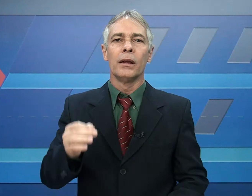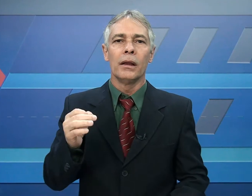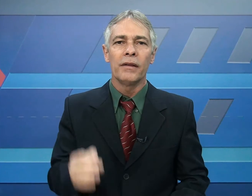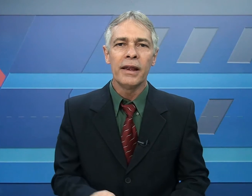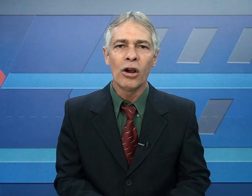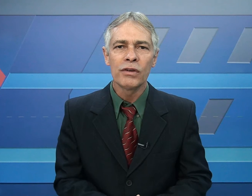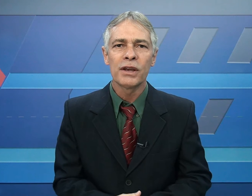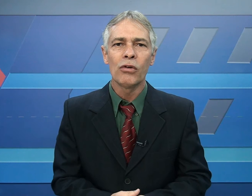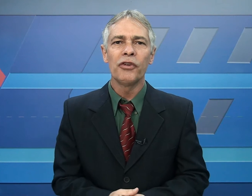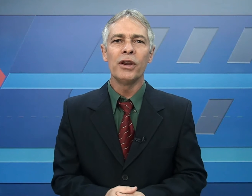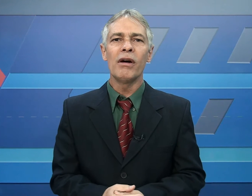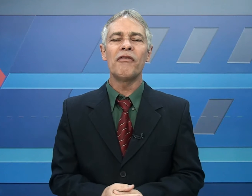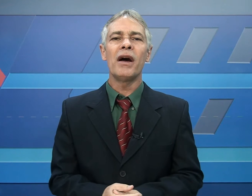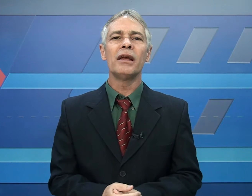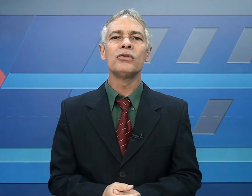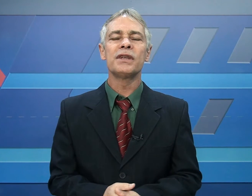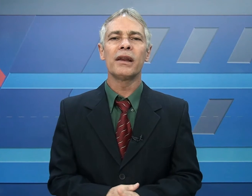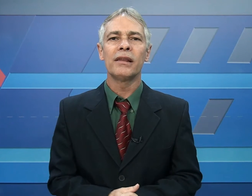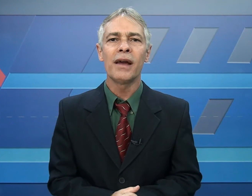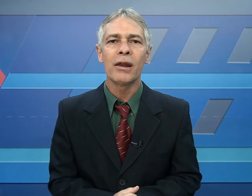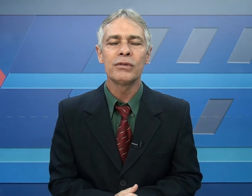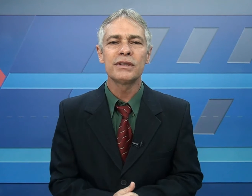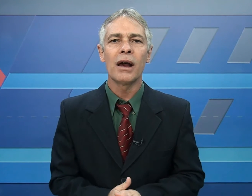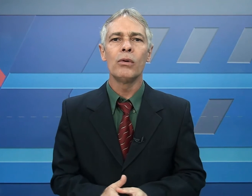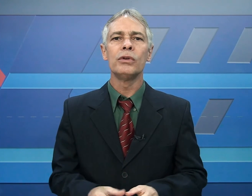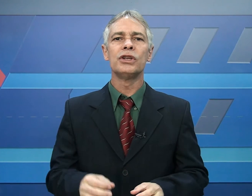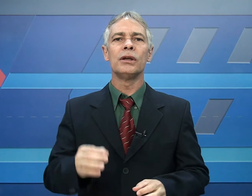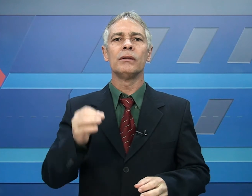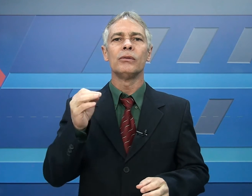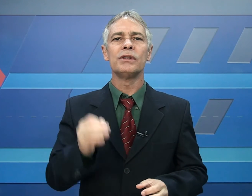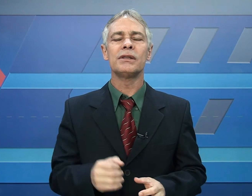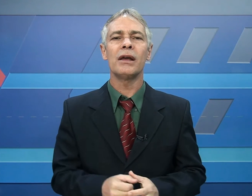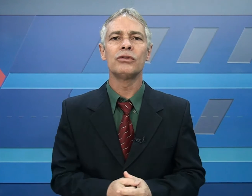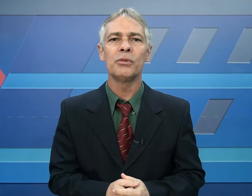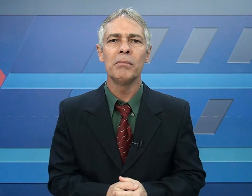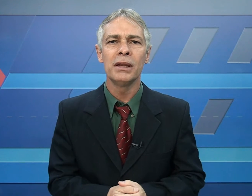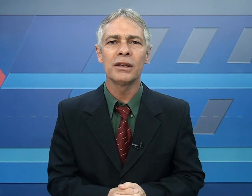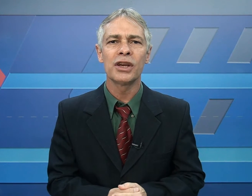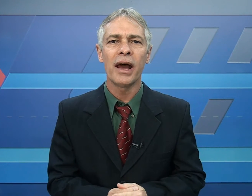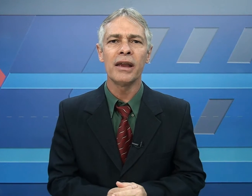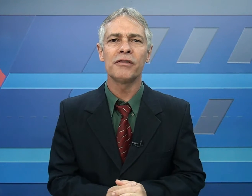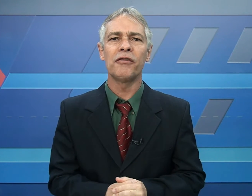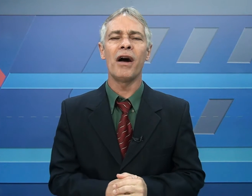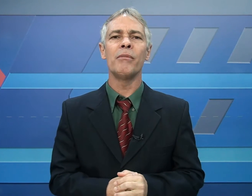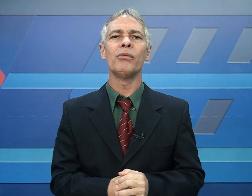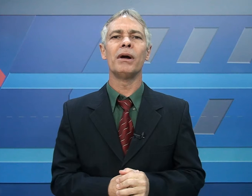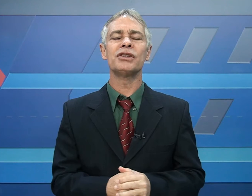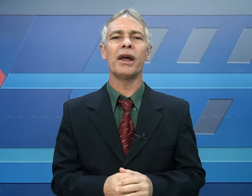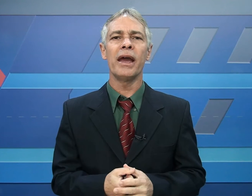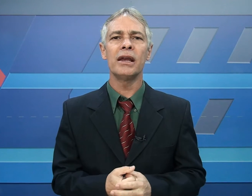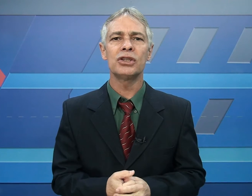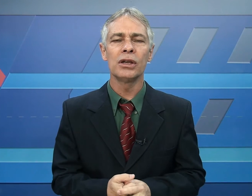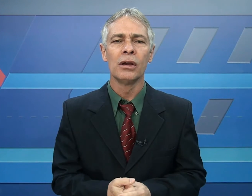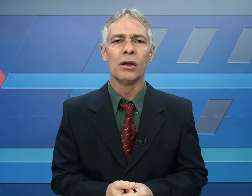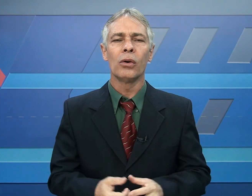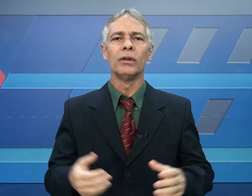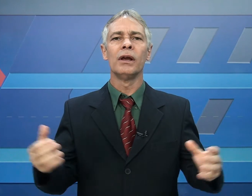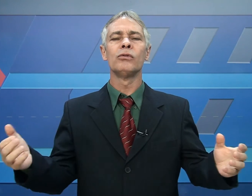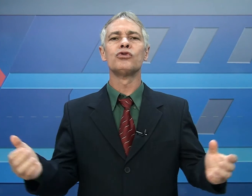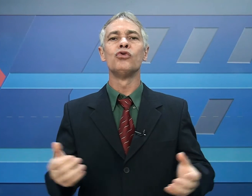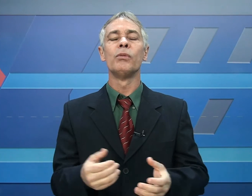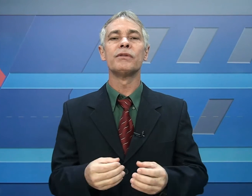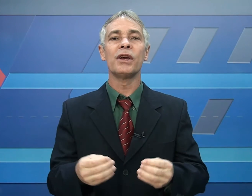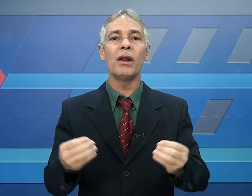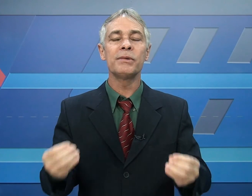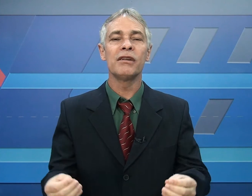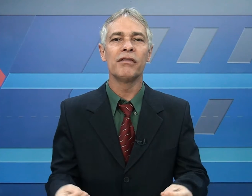estado. Tá, então você conferiu a fala do secretário de Saúde do estado de Minas Gerais, Fábio Bacharetti, contando